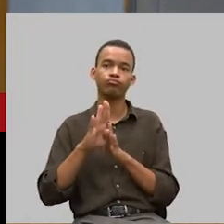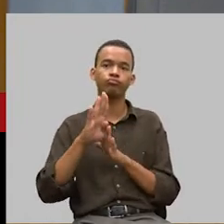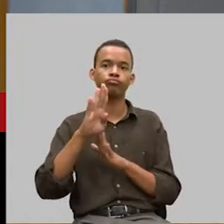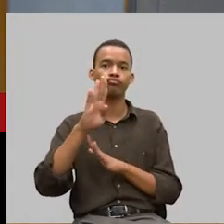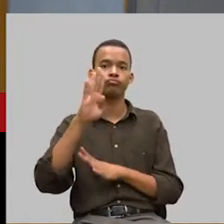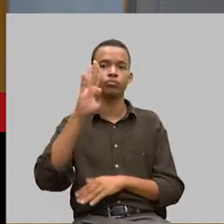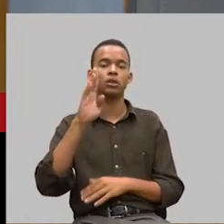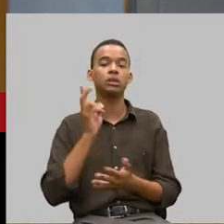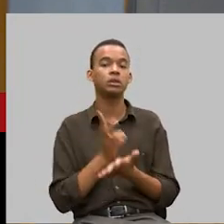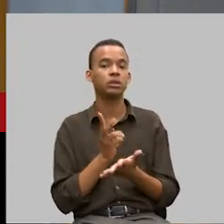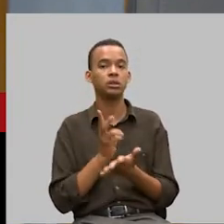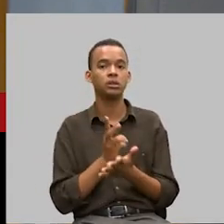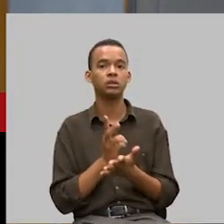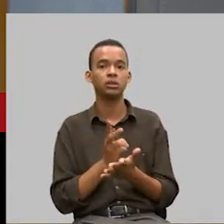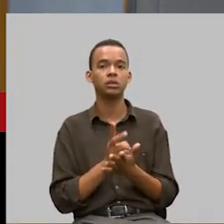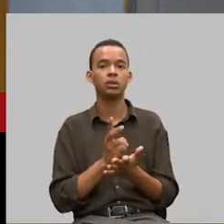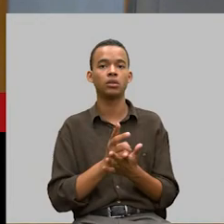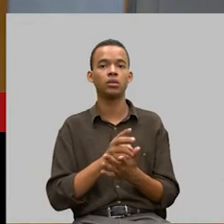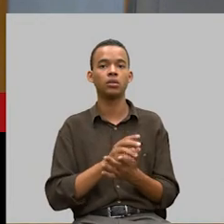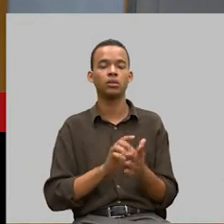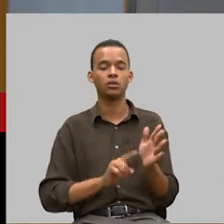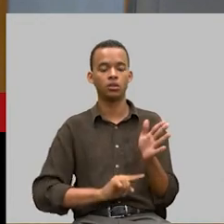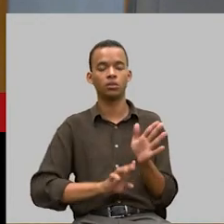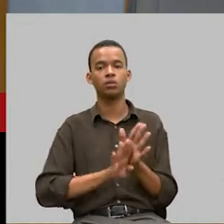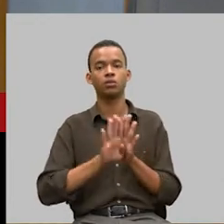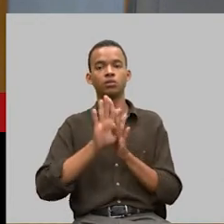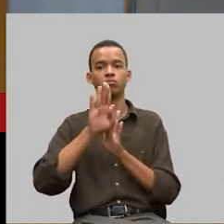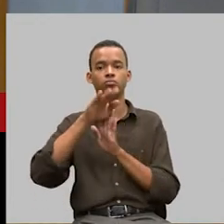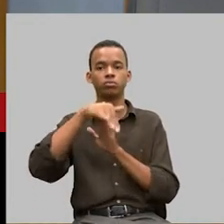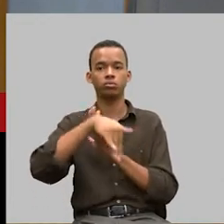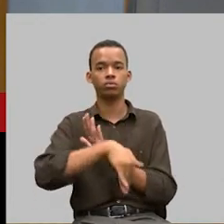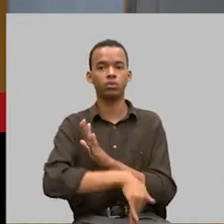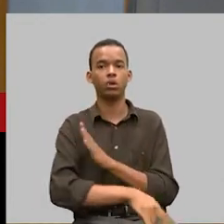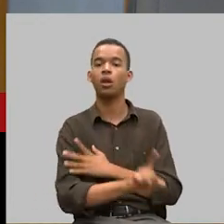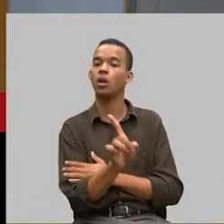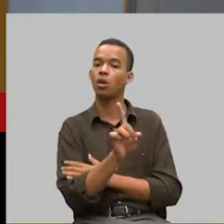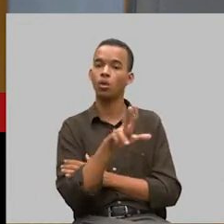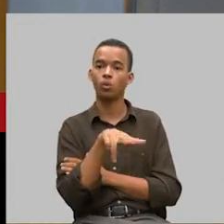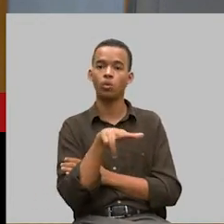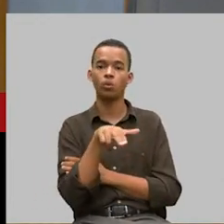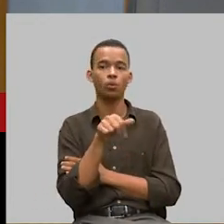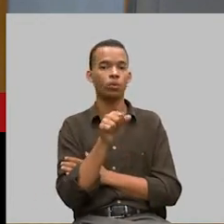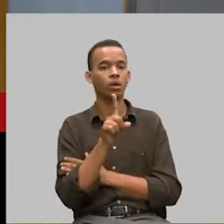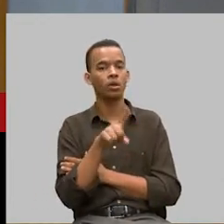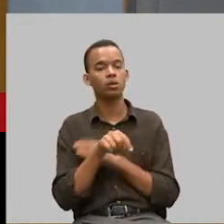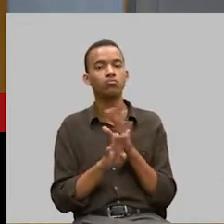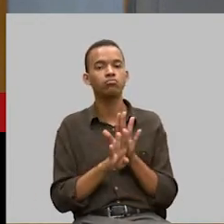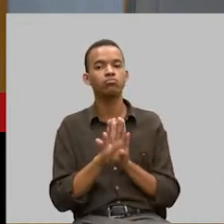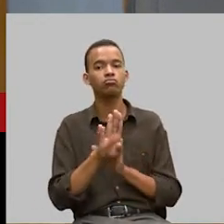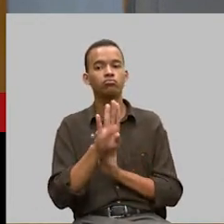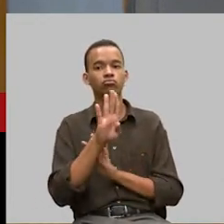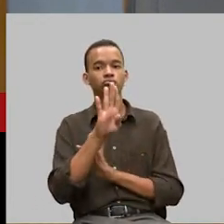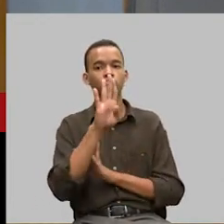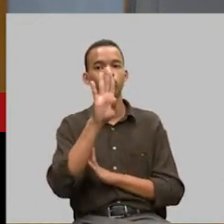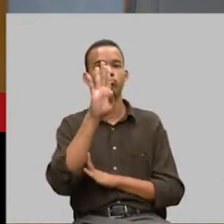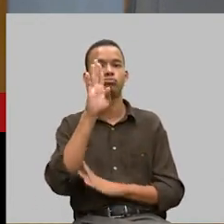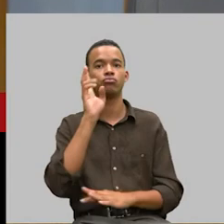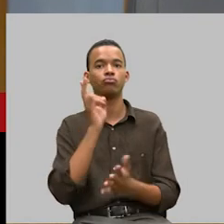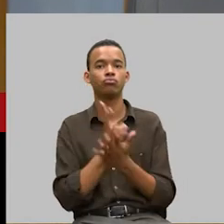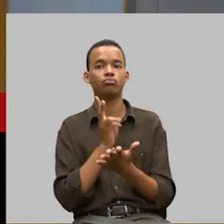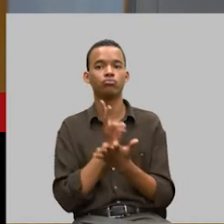sempre não é não é uma curva que desce né sempre crescentes ascendentes obrigado